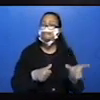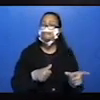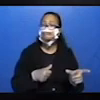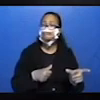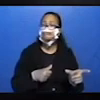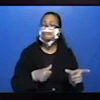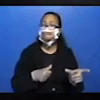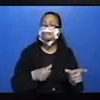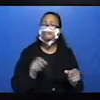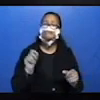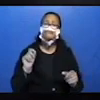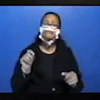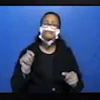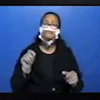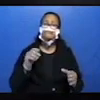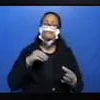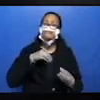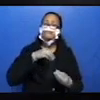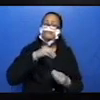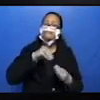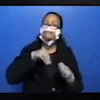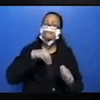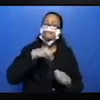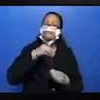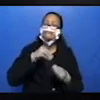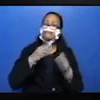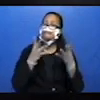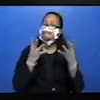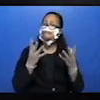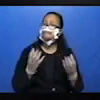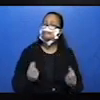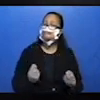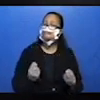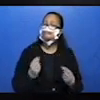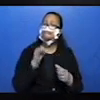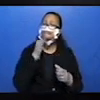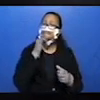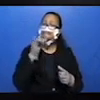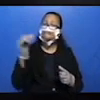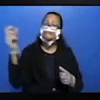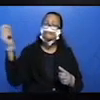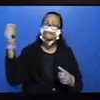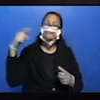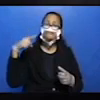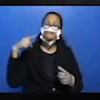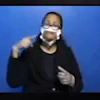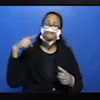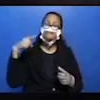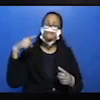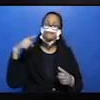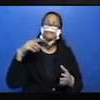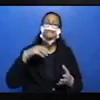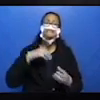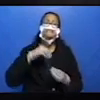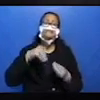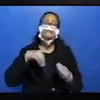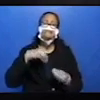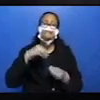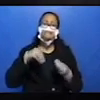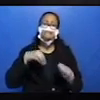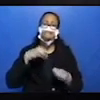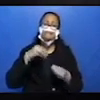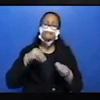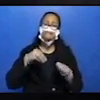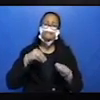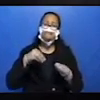é a substância capaz de absorver a energia solar? Essa substância dá coloração verde